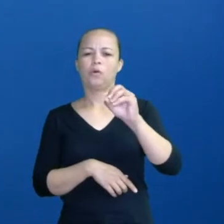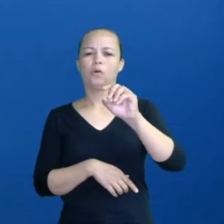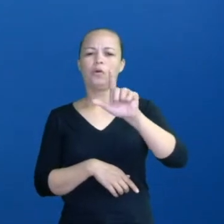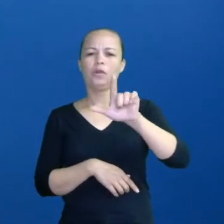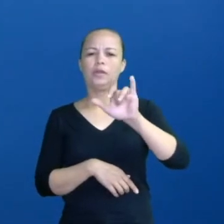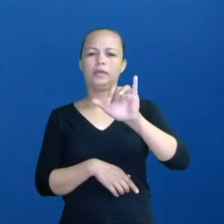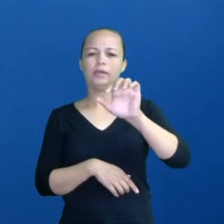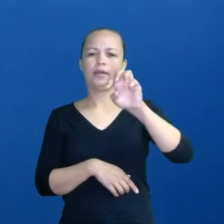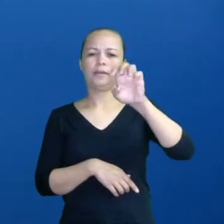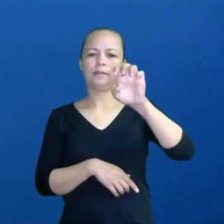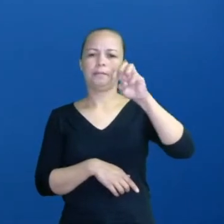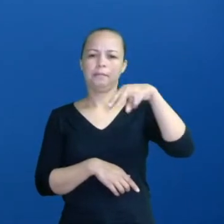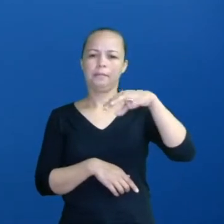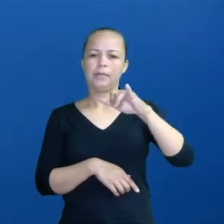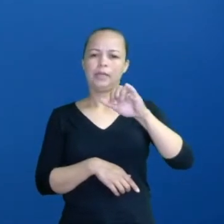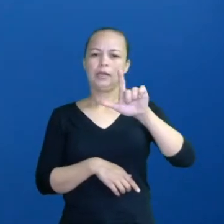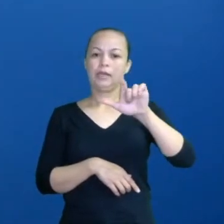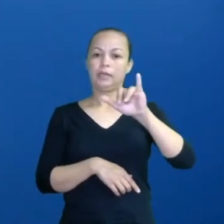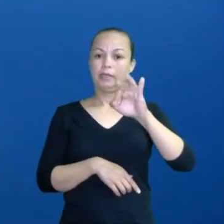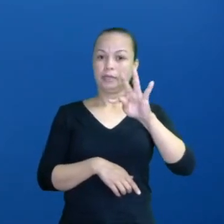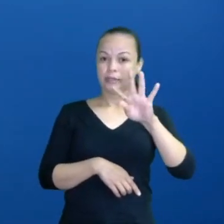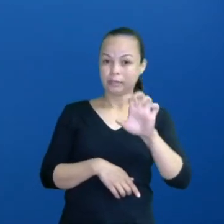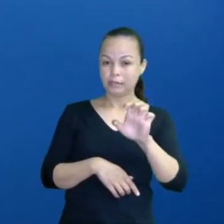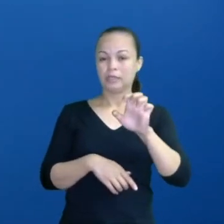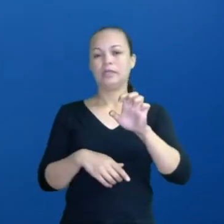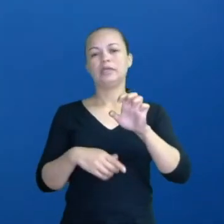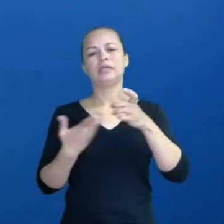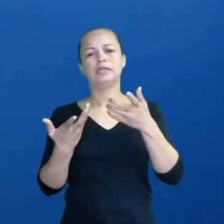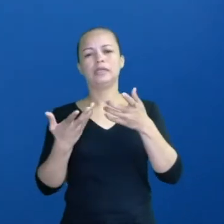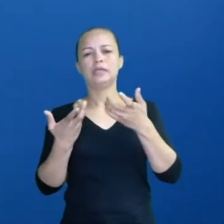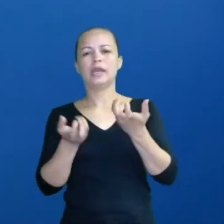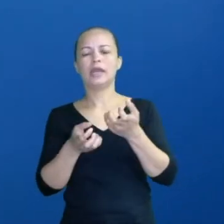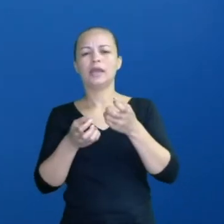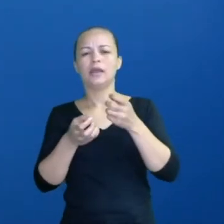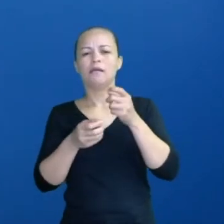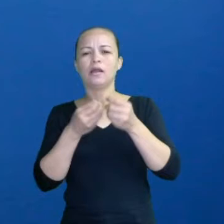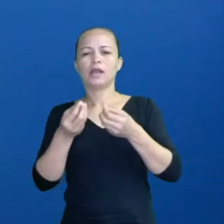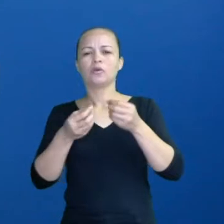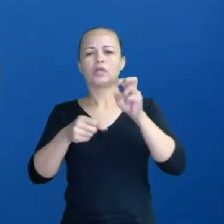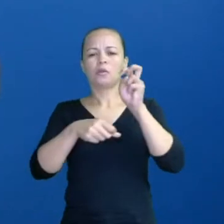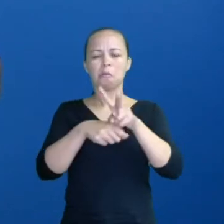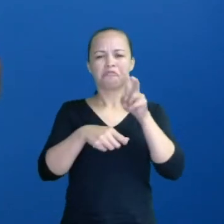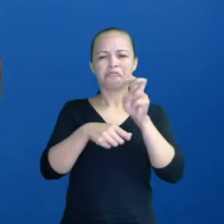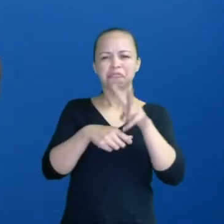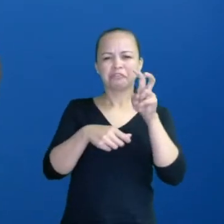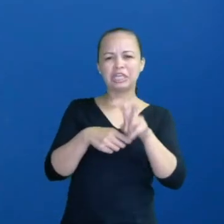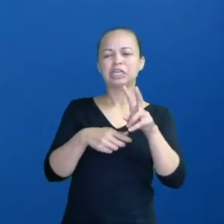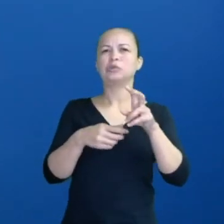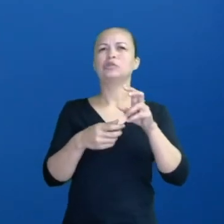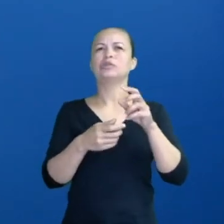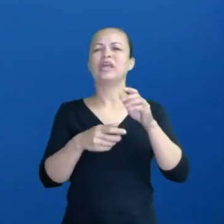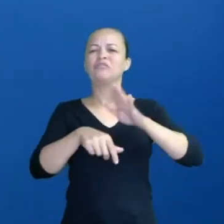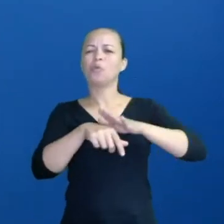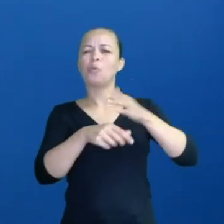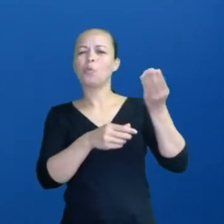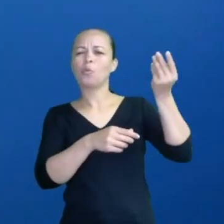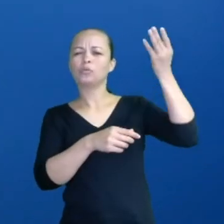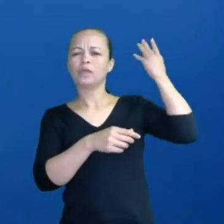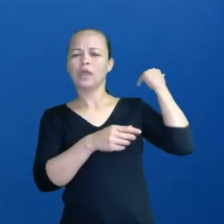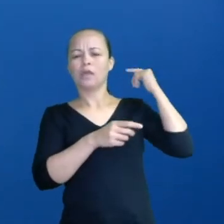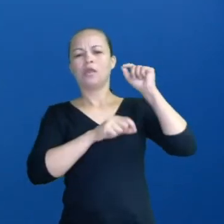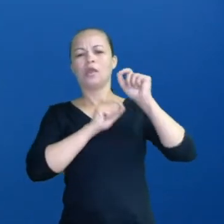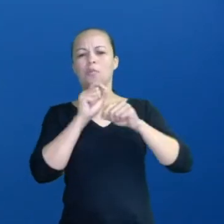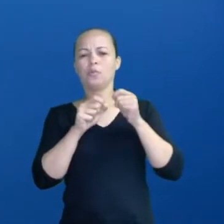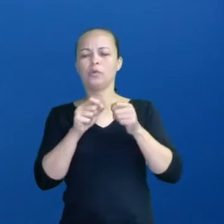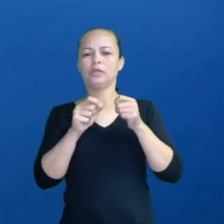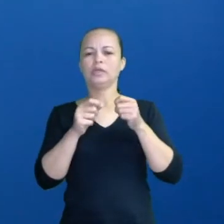infantil, que é causada por um vírus e que houve uma época em que acometia muitas crianças antes